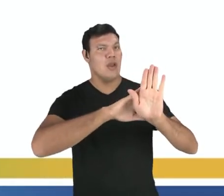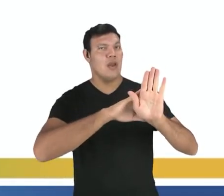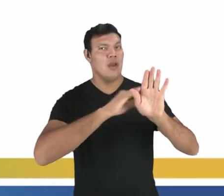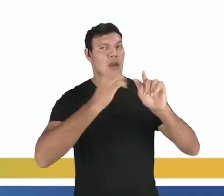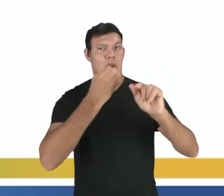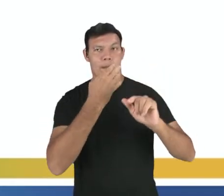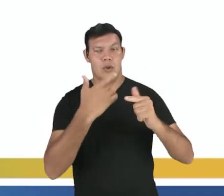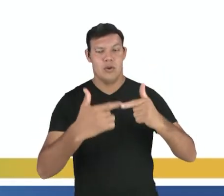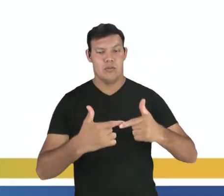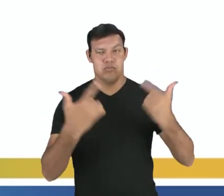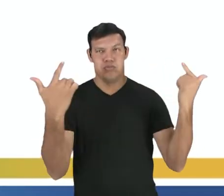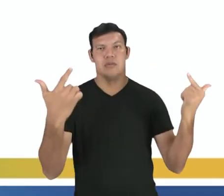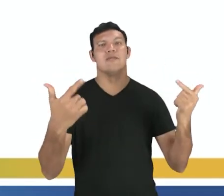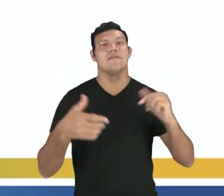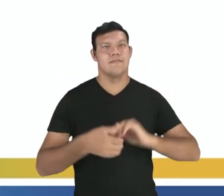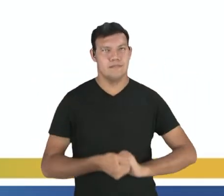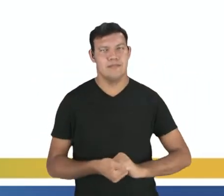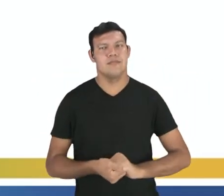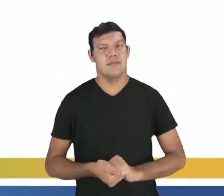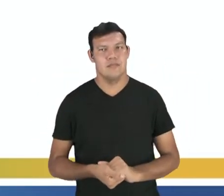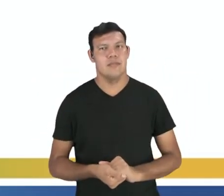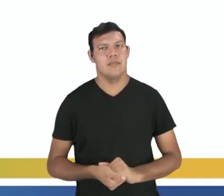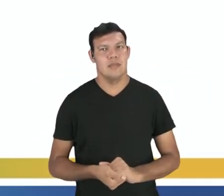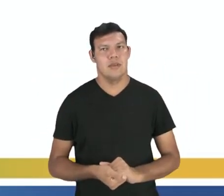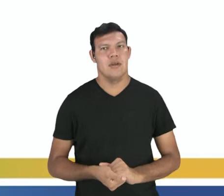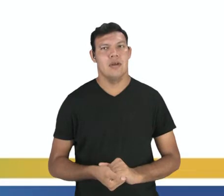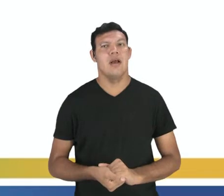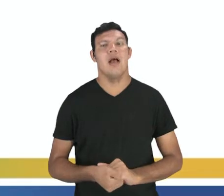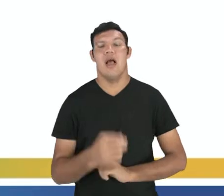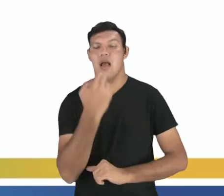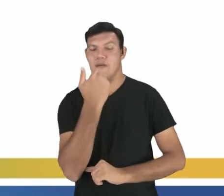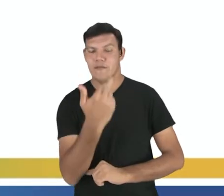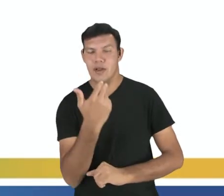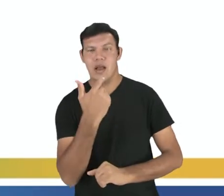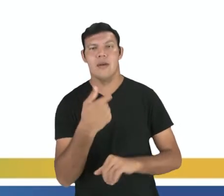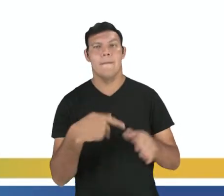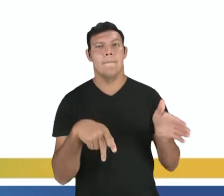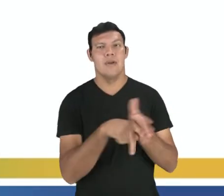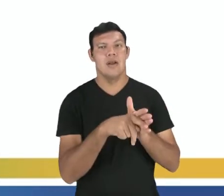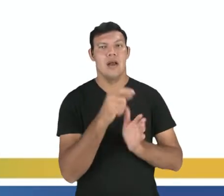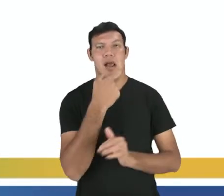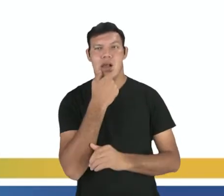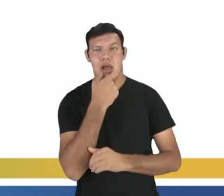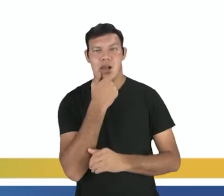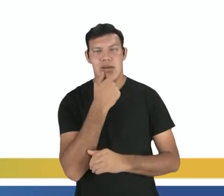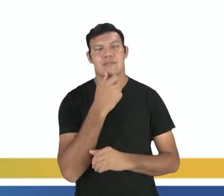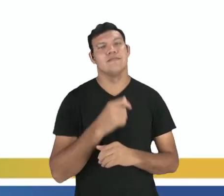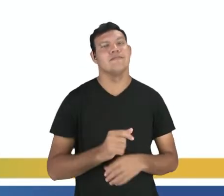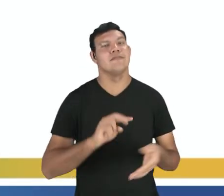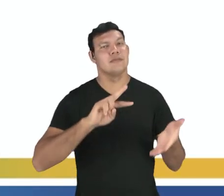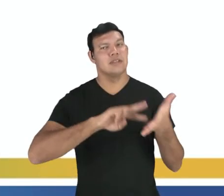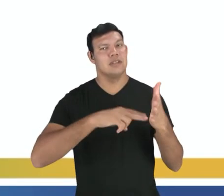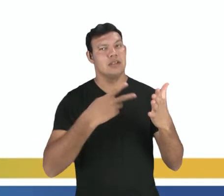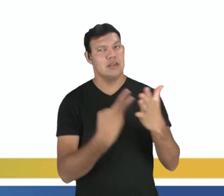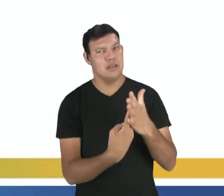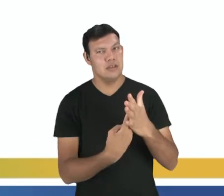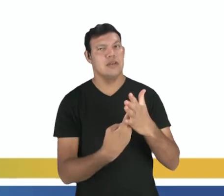Então, break a leg, como expressão idiomática, significa boa sorte.